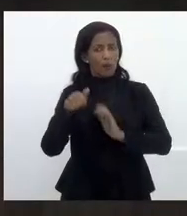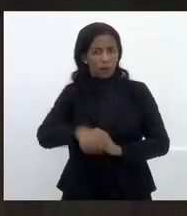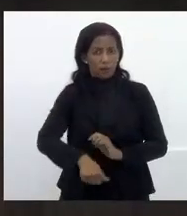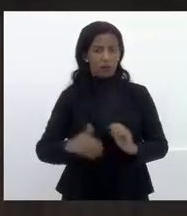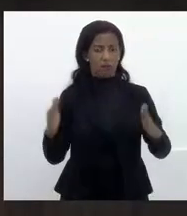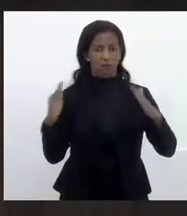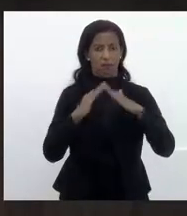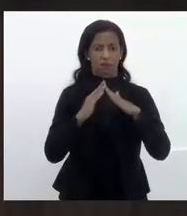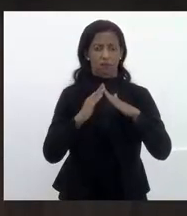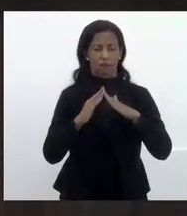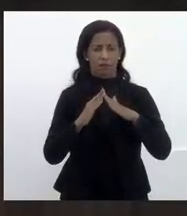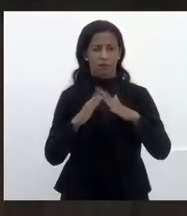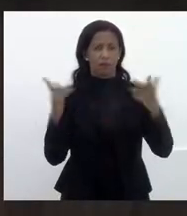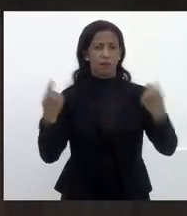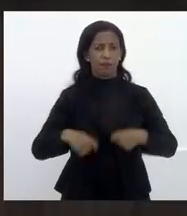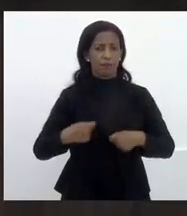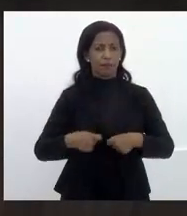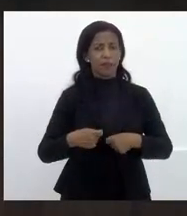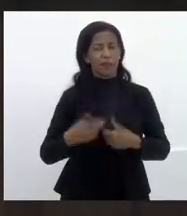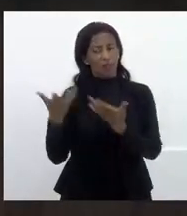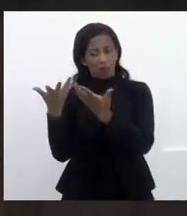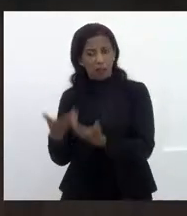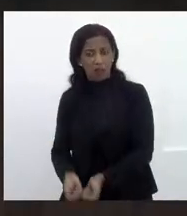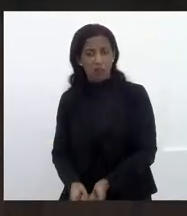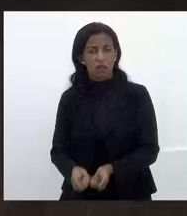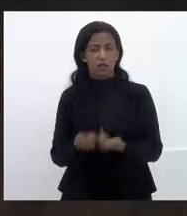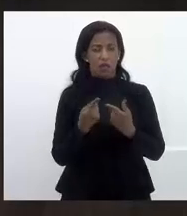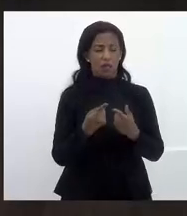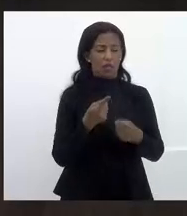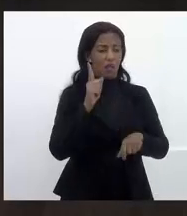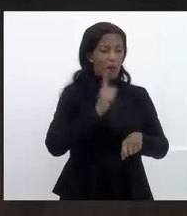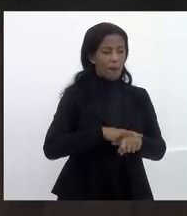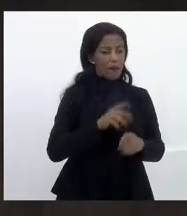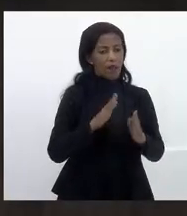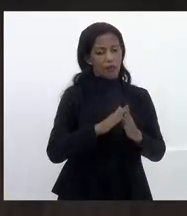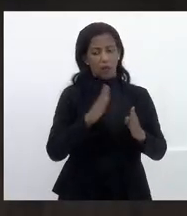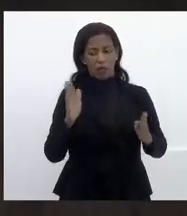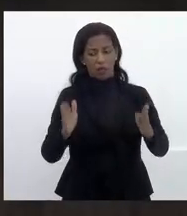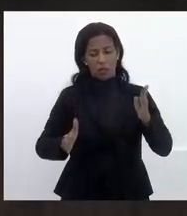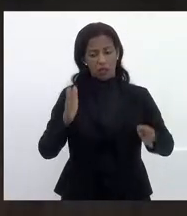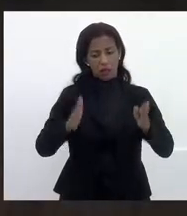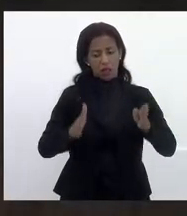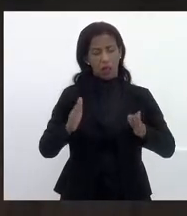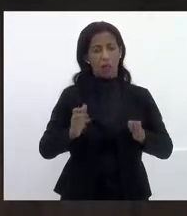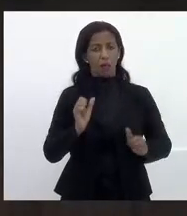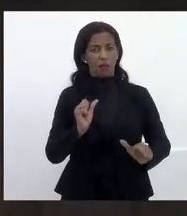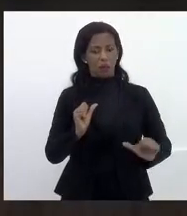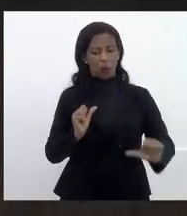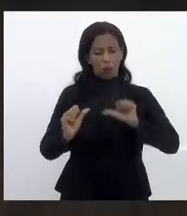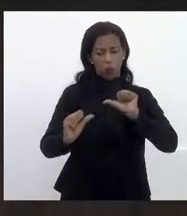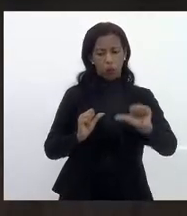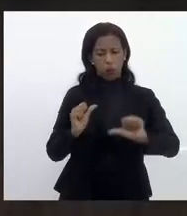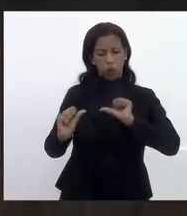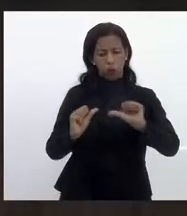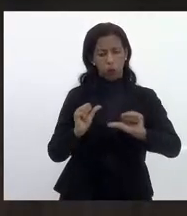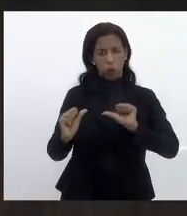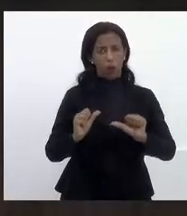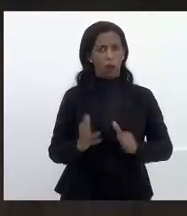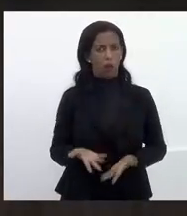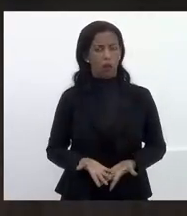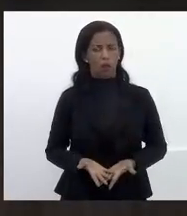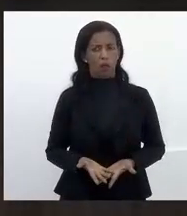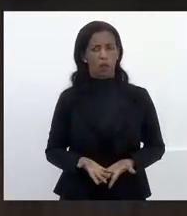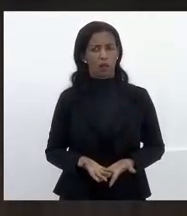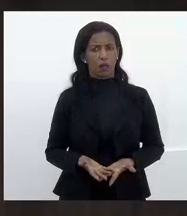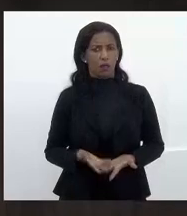projeto de lei não é é preciso que ela seja demitida sabe se o prazo para emenda se a gente fica tendo uma sucessão de diversões isso